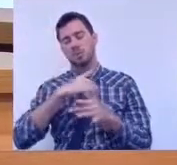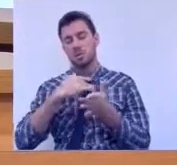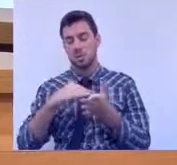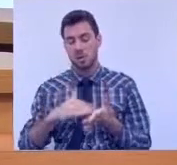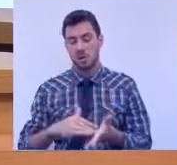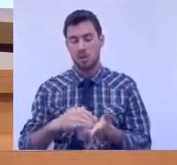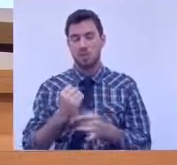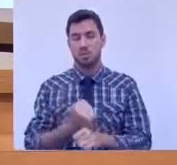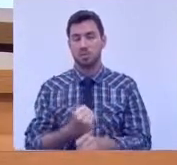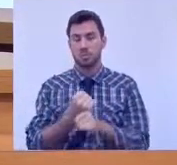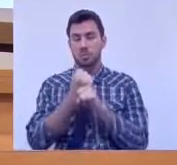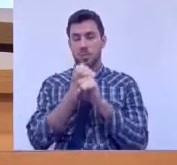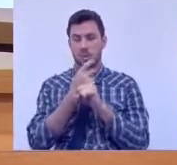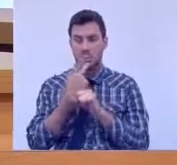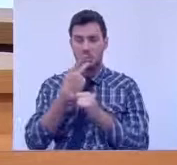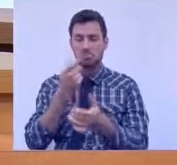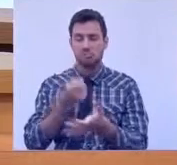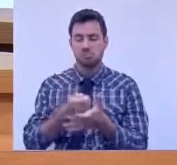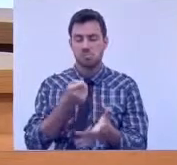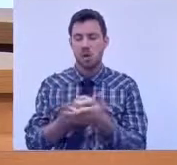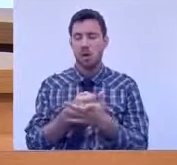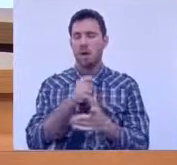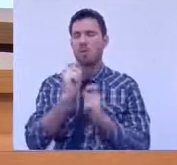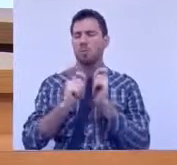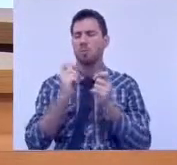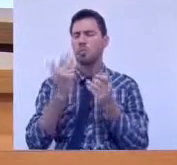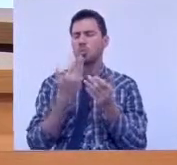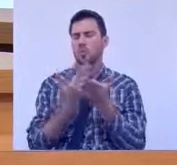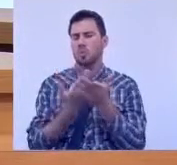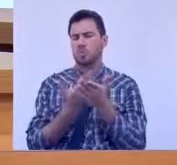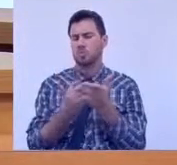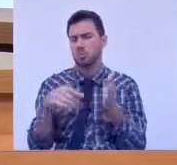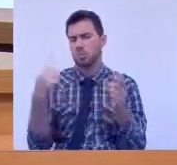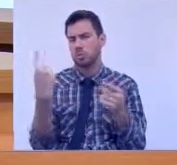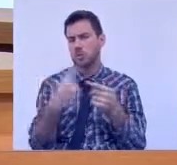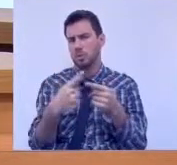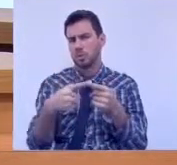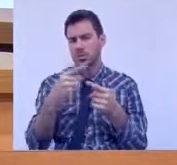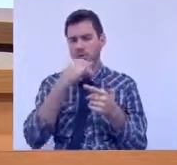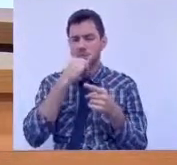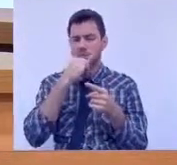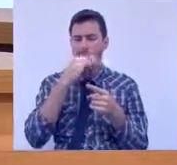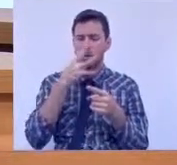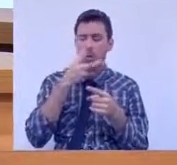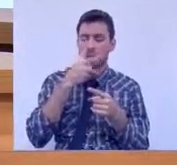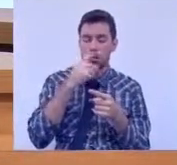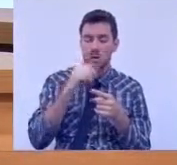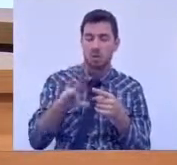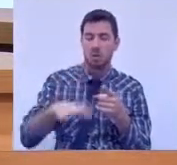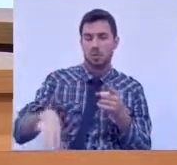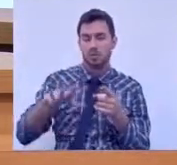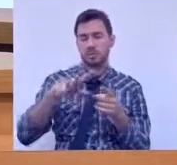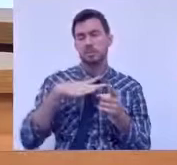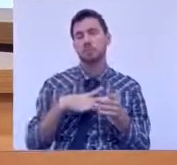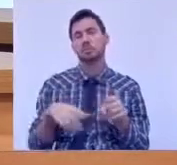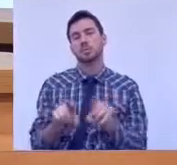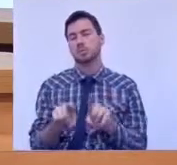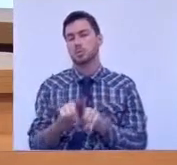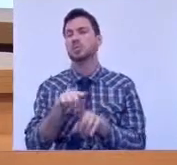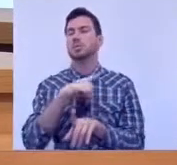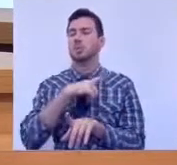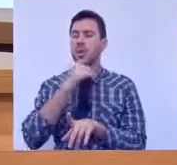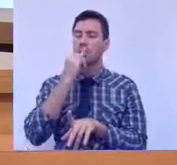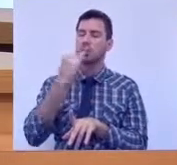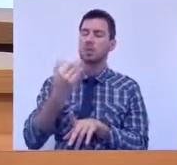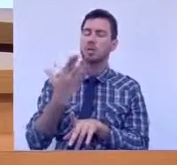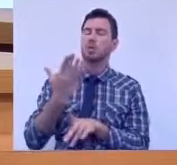Obras para estar cobrando o porquê da morosidade dessa obra. Como também de uma creche ali no Parque Santo Antônio, Barroca,